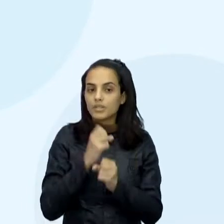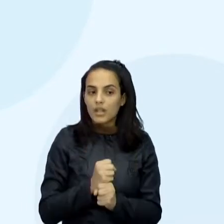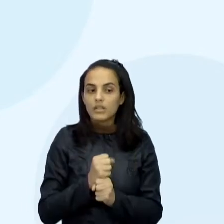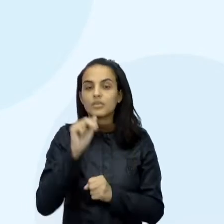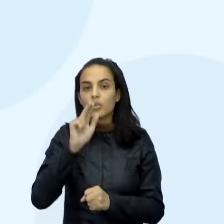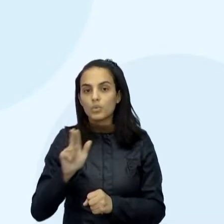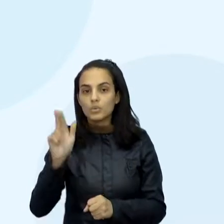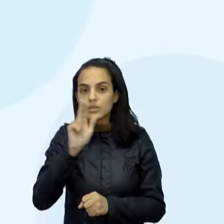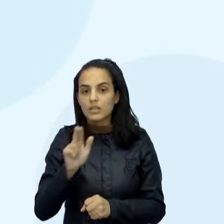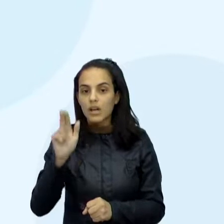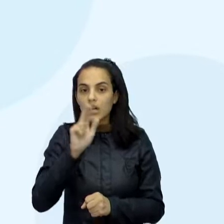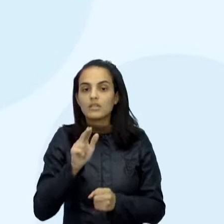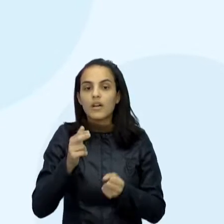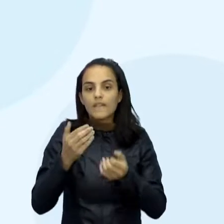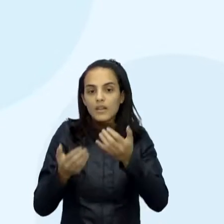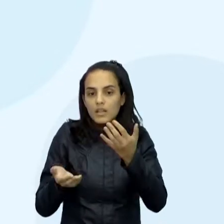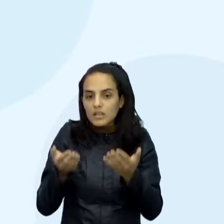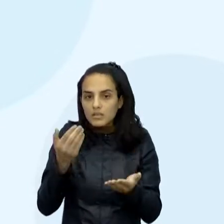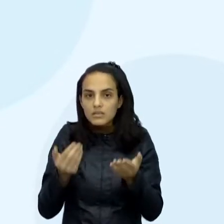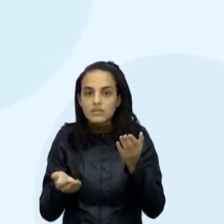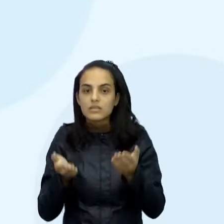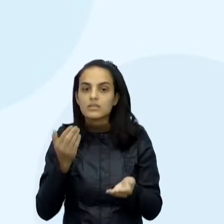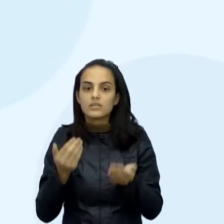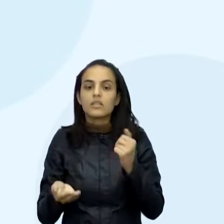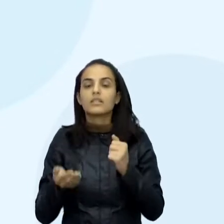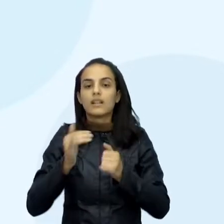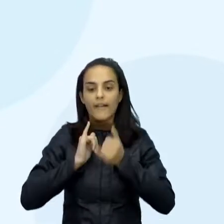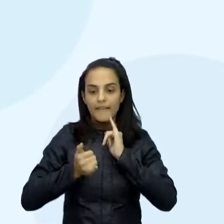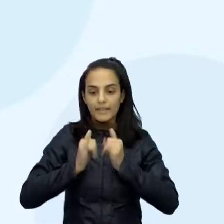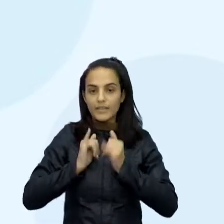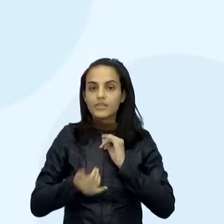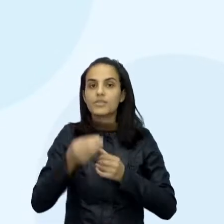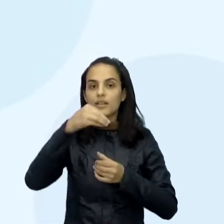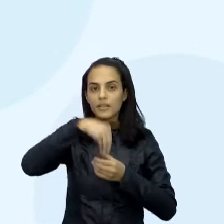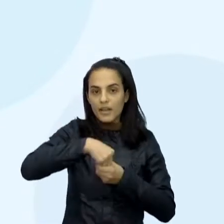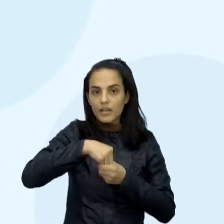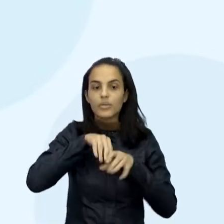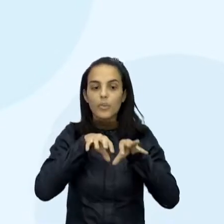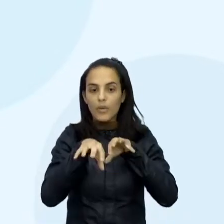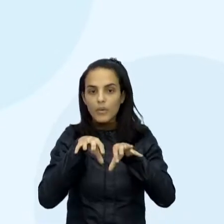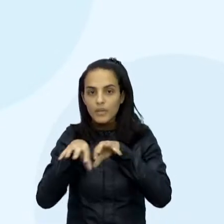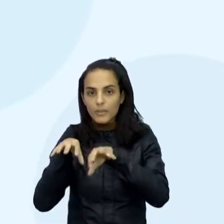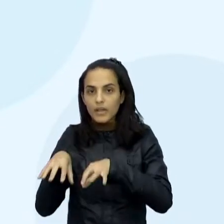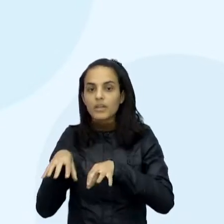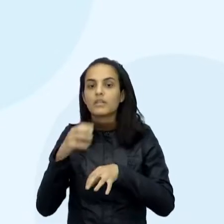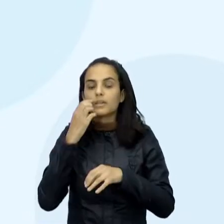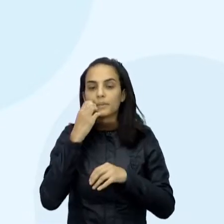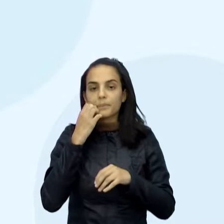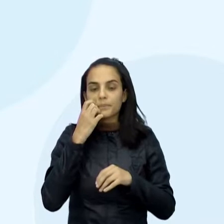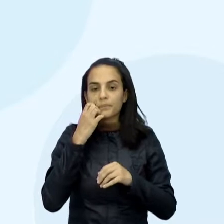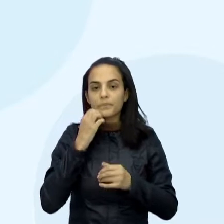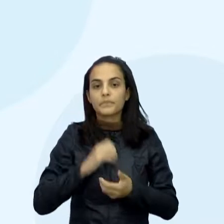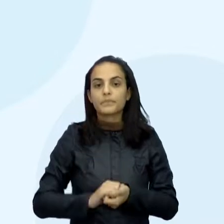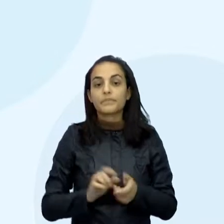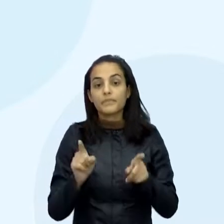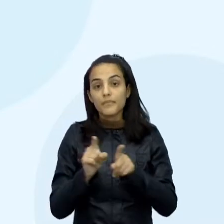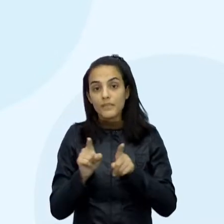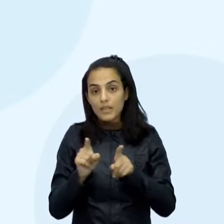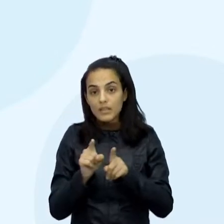é usada como a variação, provoca uma variação da energia interna, quer dizer, movimenta a partícula desses corpos, né,